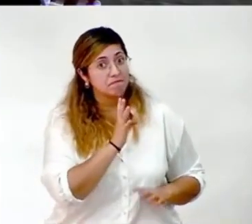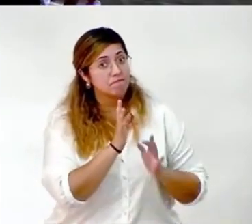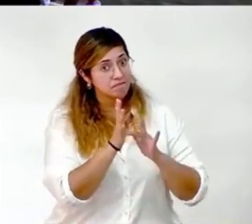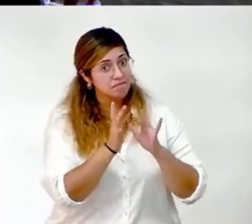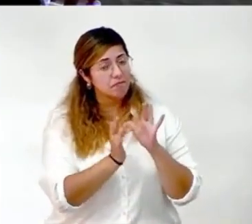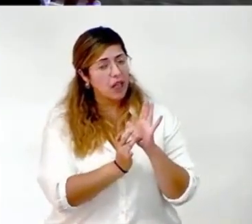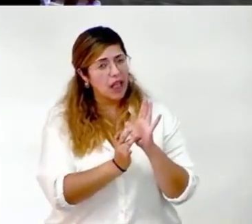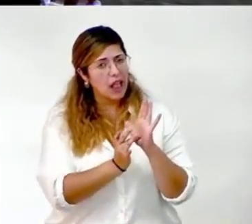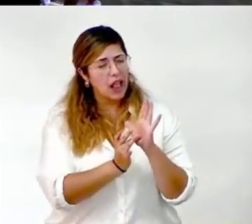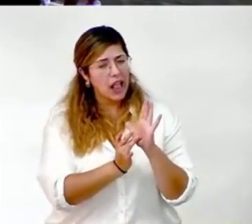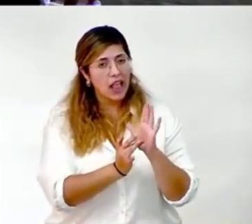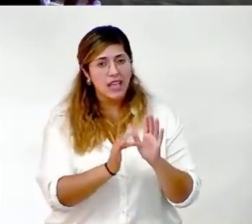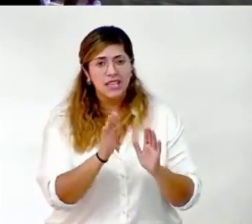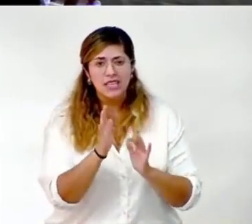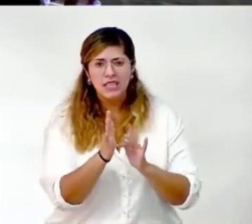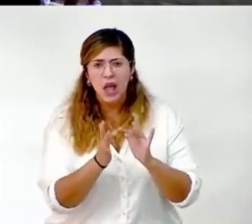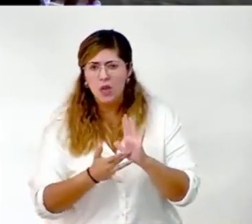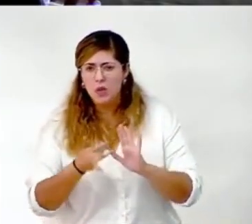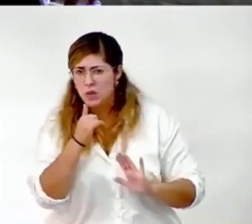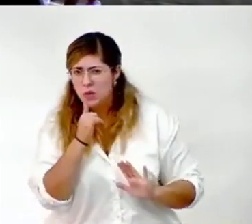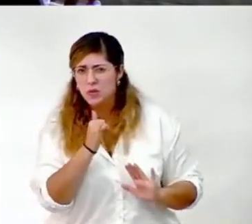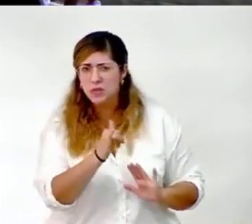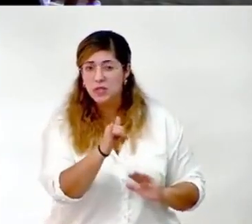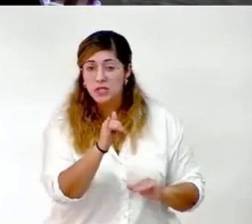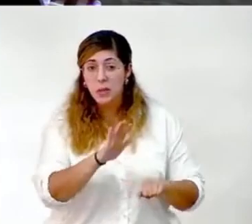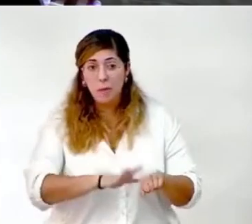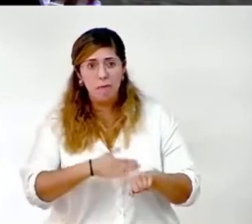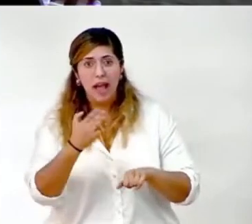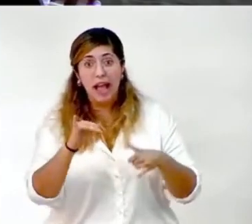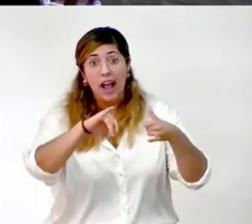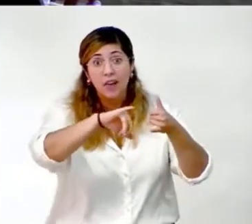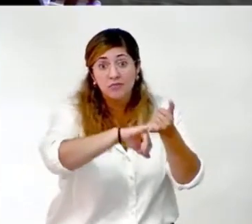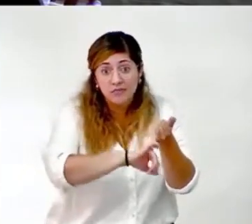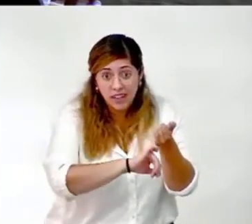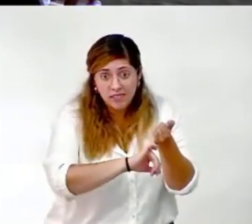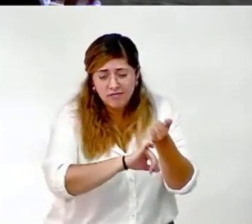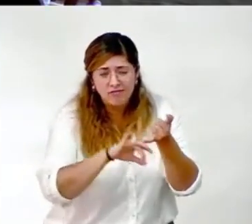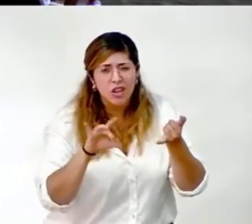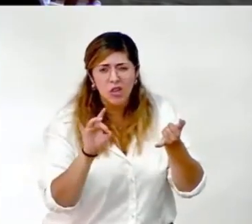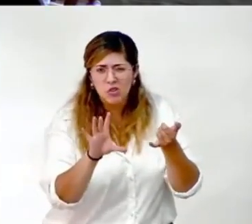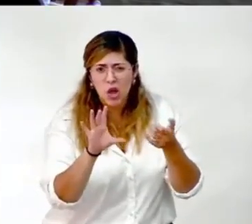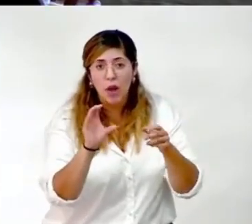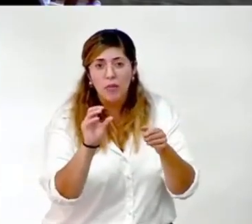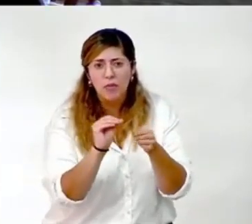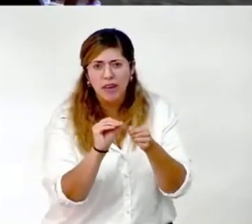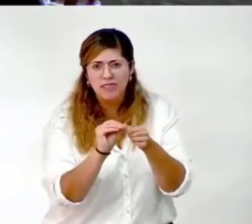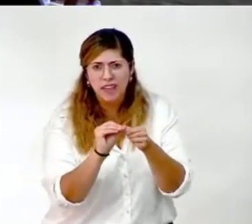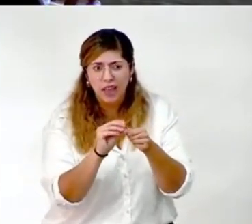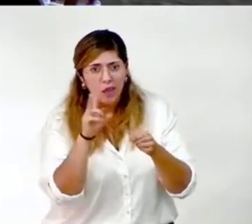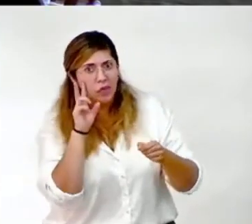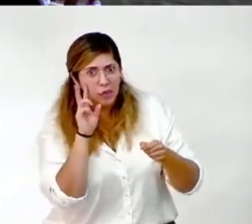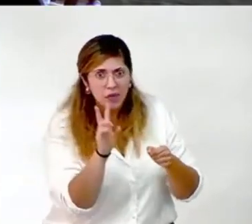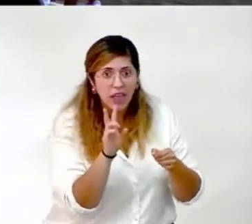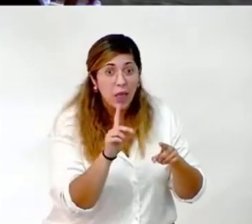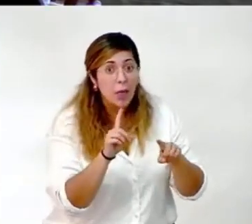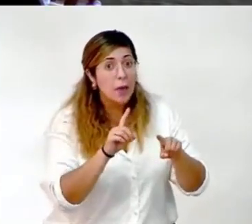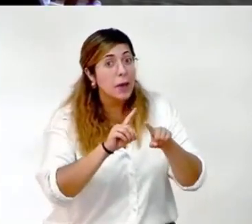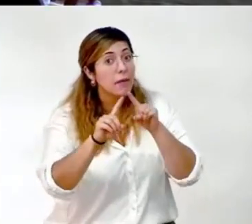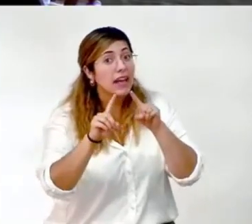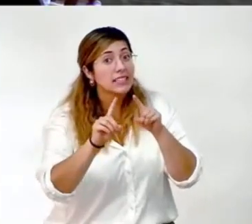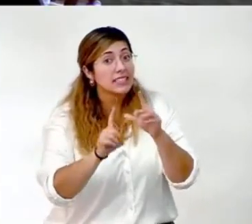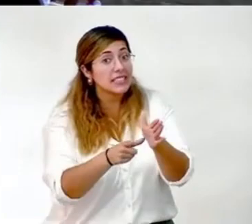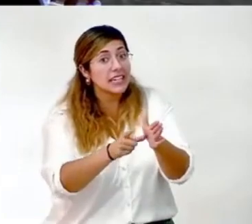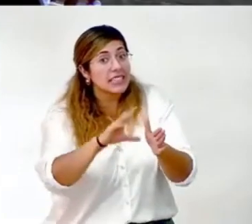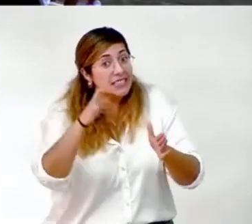diz que o adultério, ele é consumado não somente de forma concreta, mas também no coração